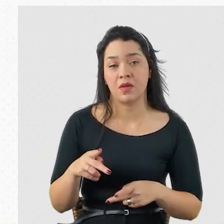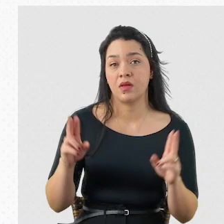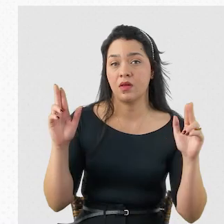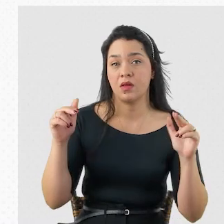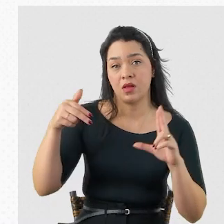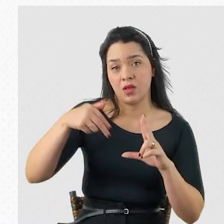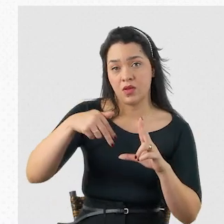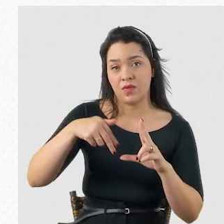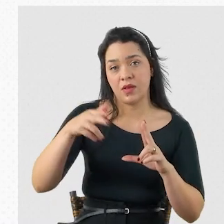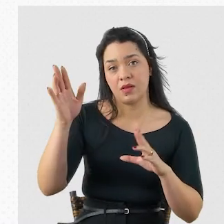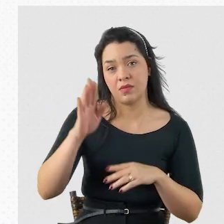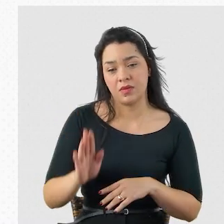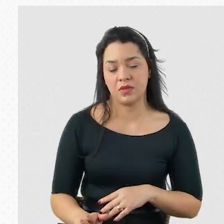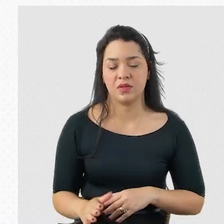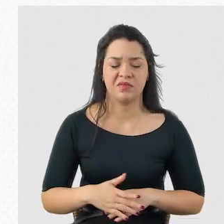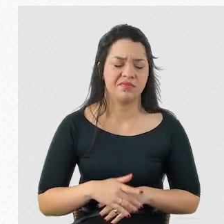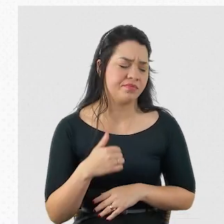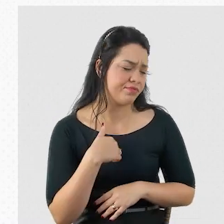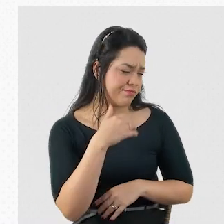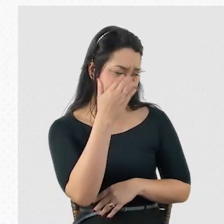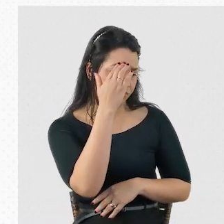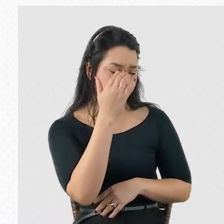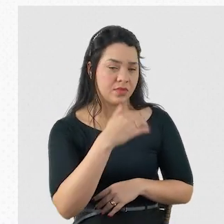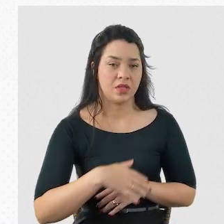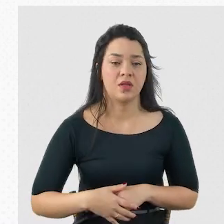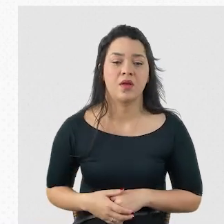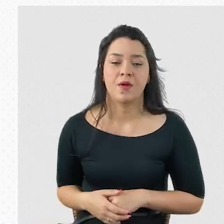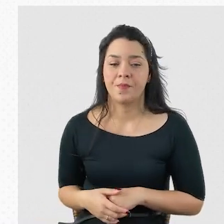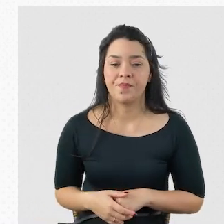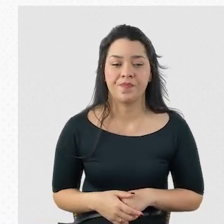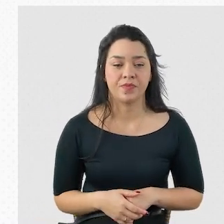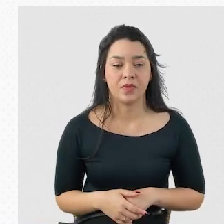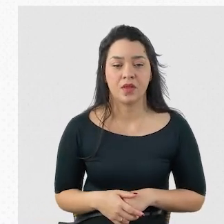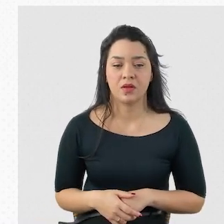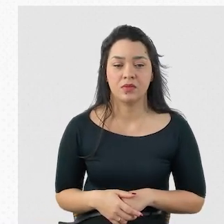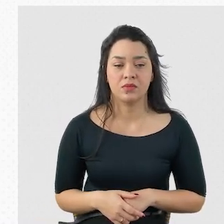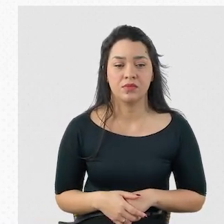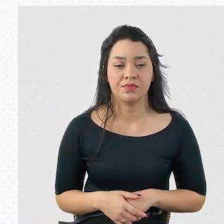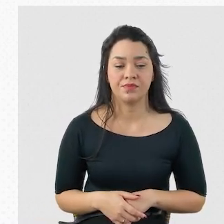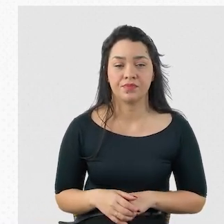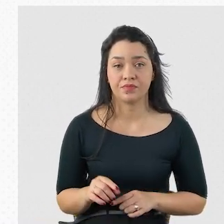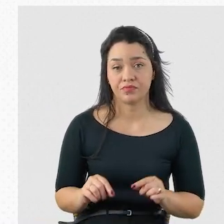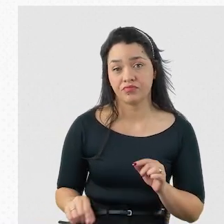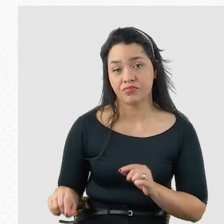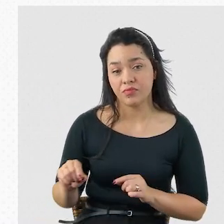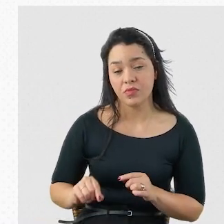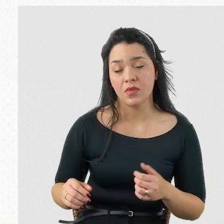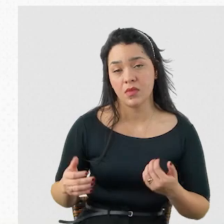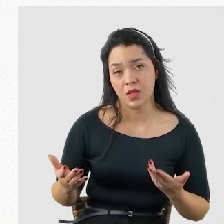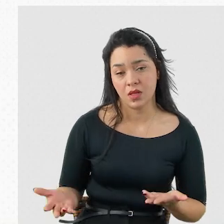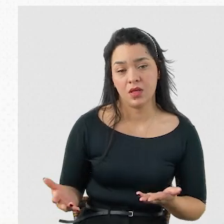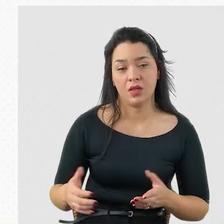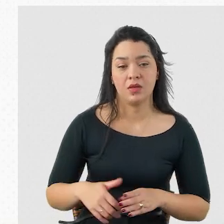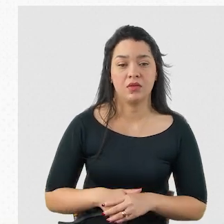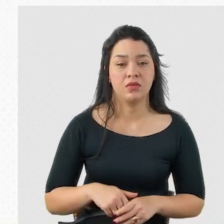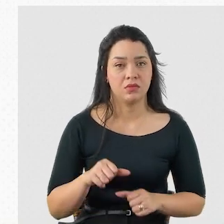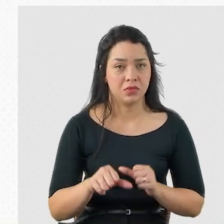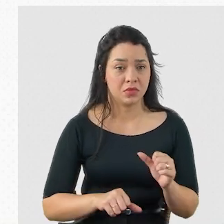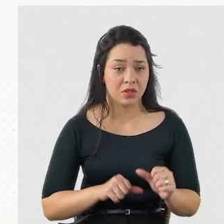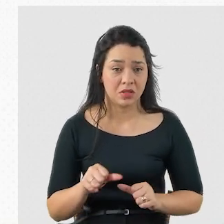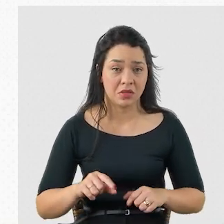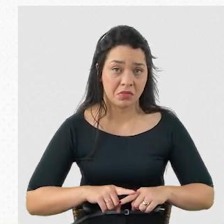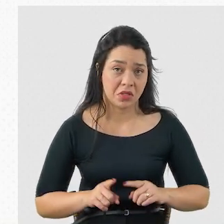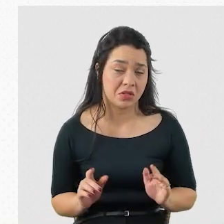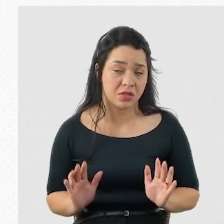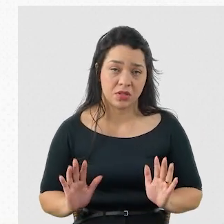novela brasileira. Professor, eu não entendi, né? Até recentemente, a coisa deu uma leve mudada, mas ainda não é